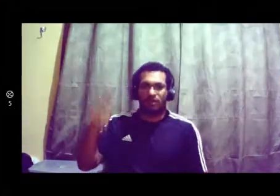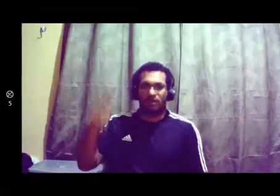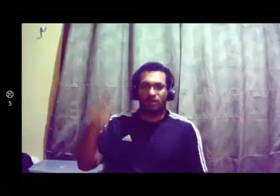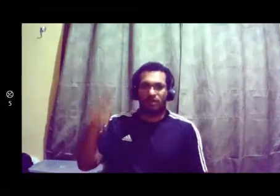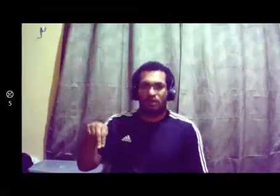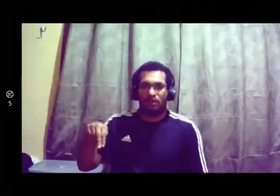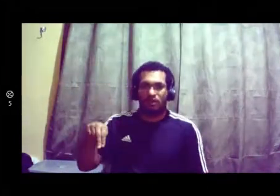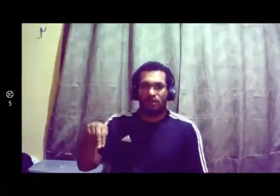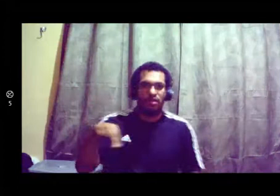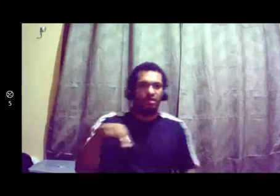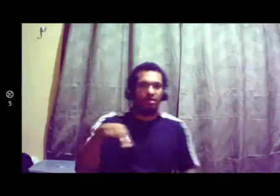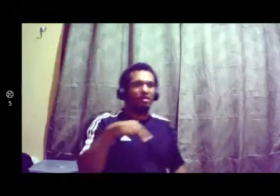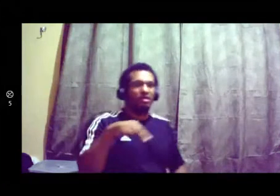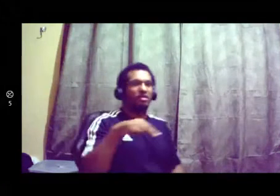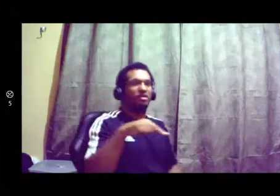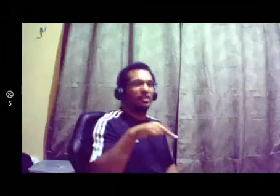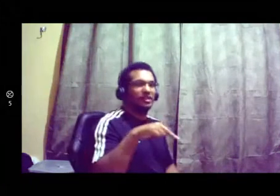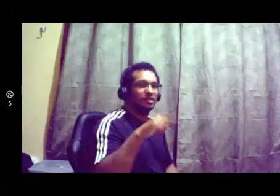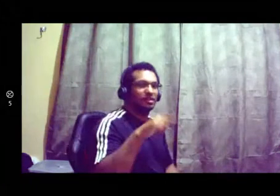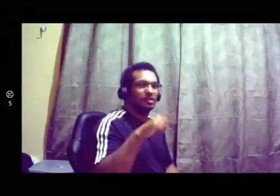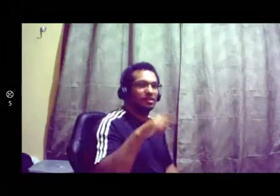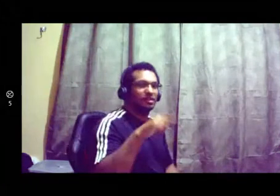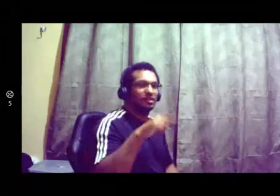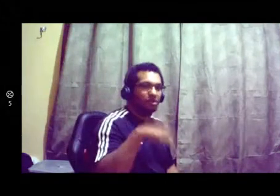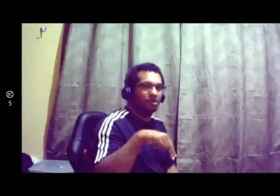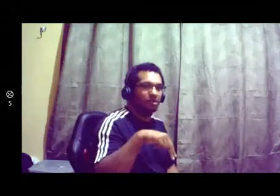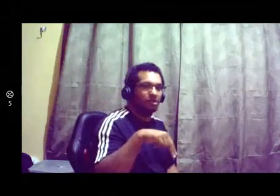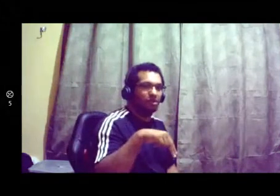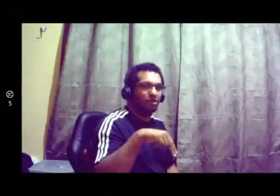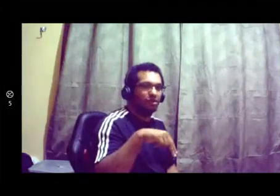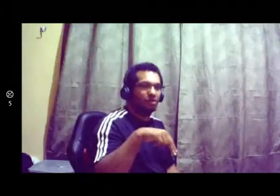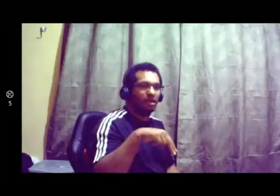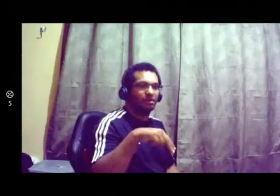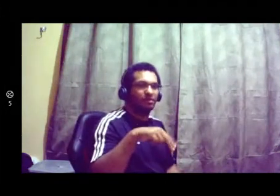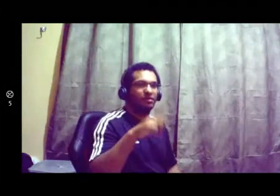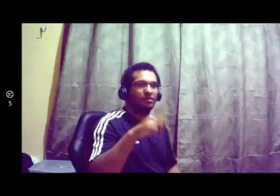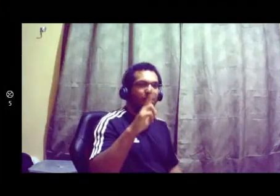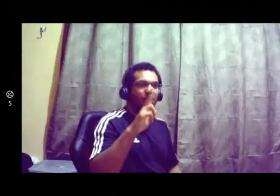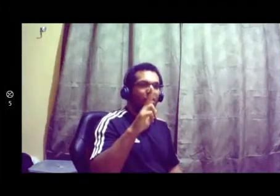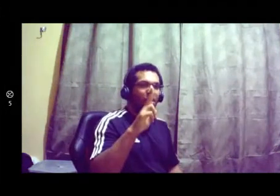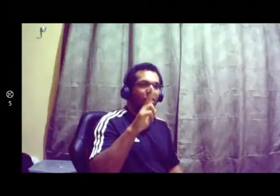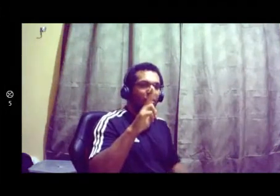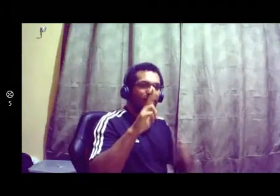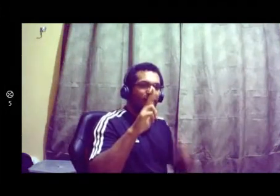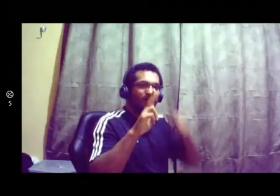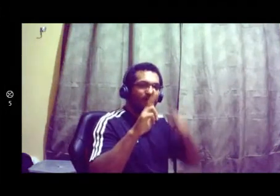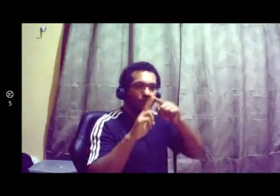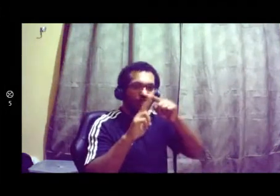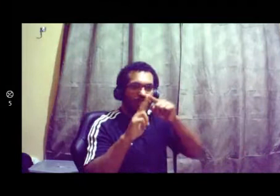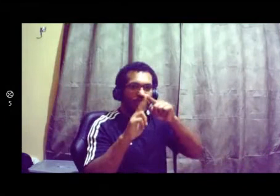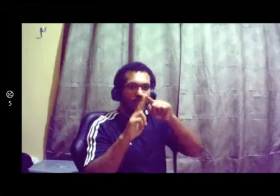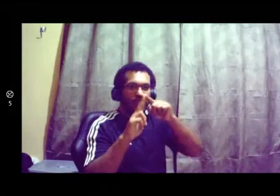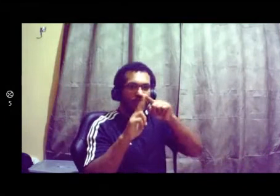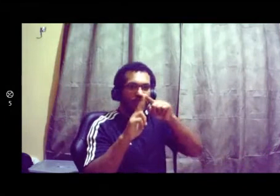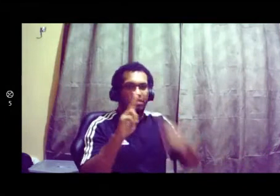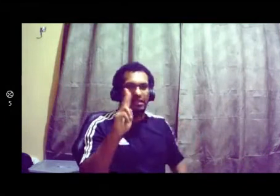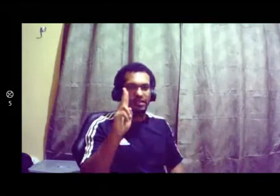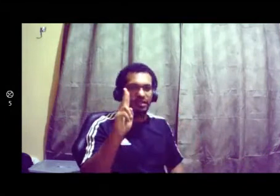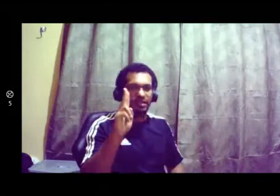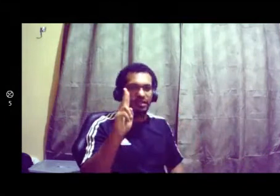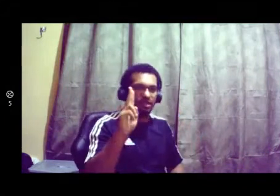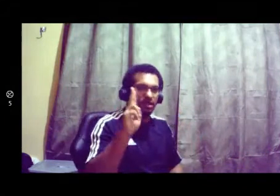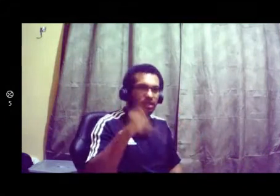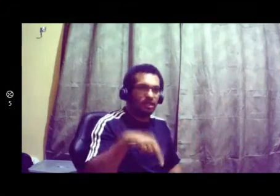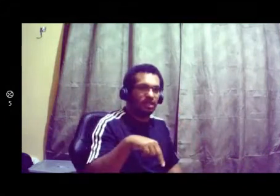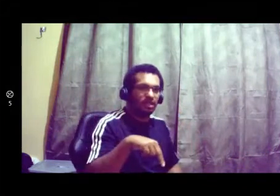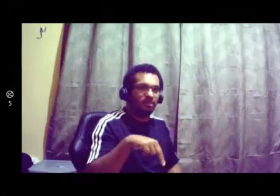para ver. Nunca. Então faz assim, ó. Nunca. Tá bom? Começa com os 2 dedinhos apontando para